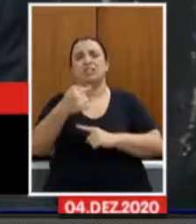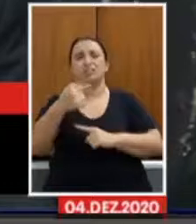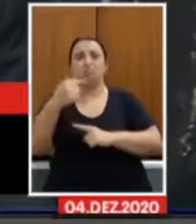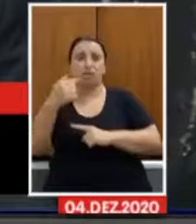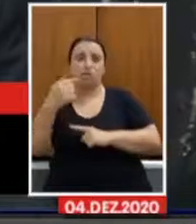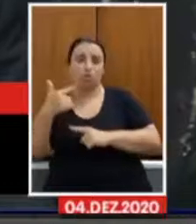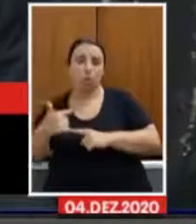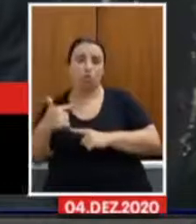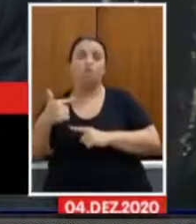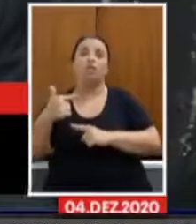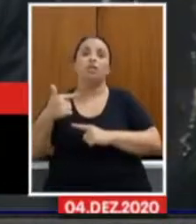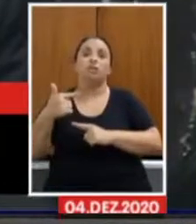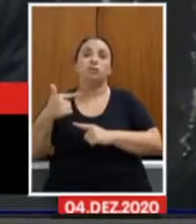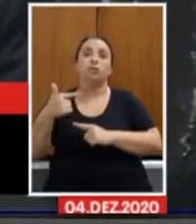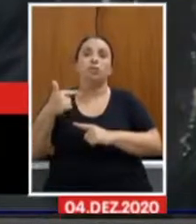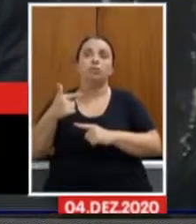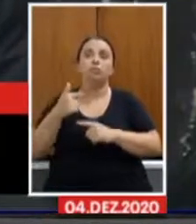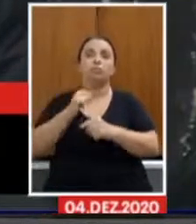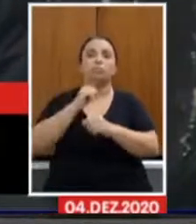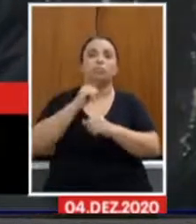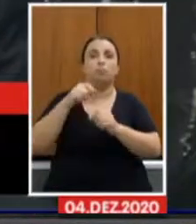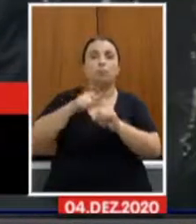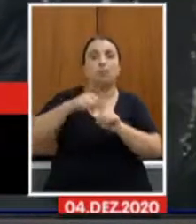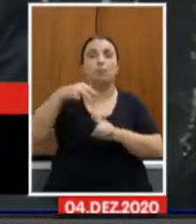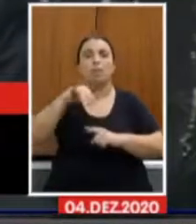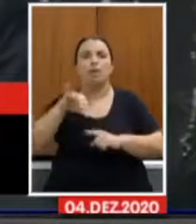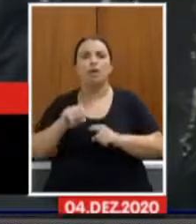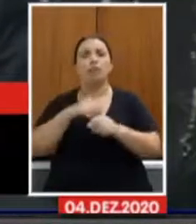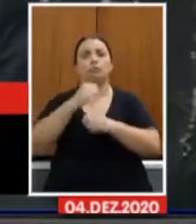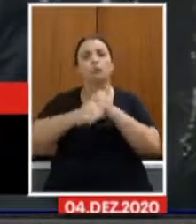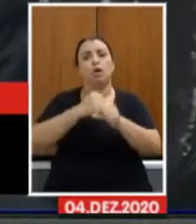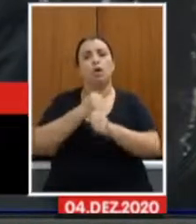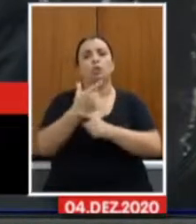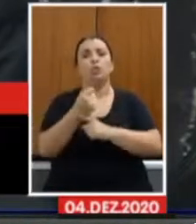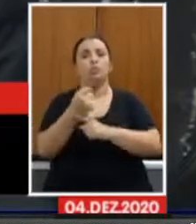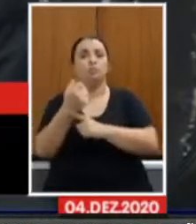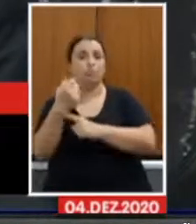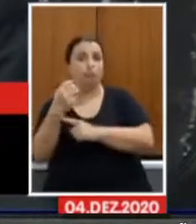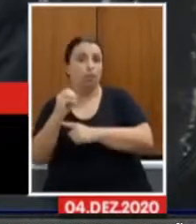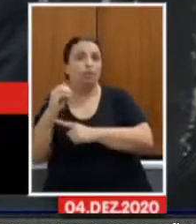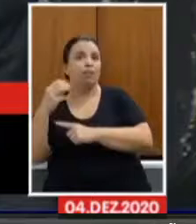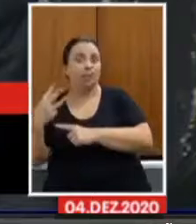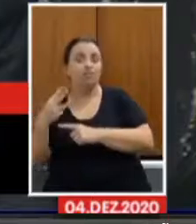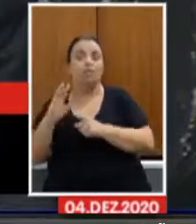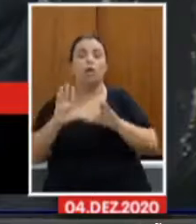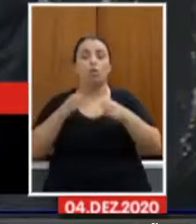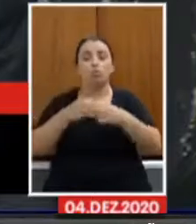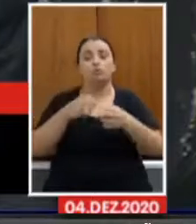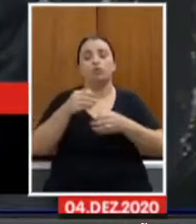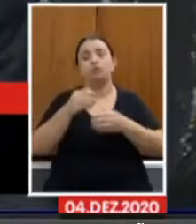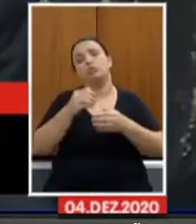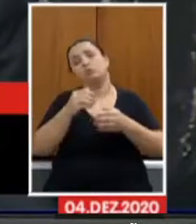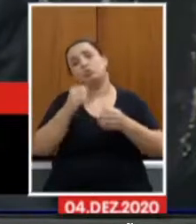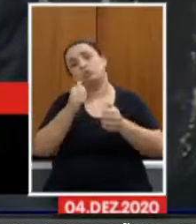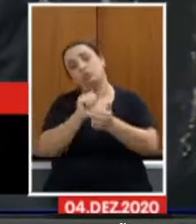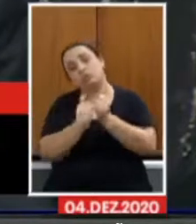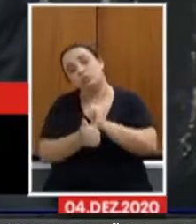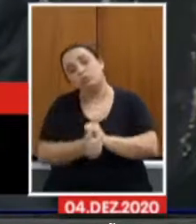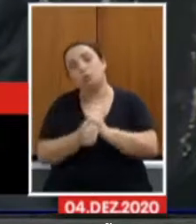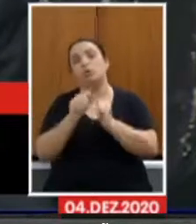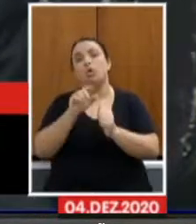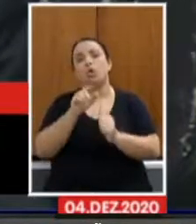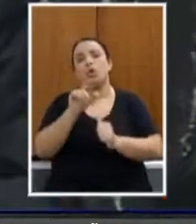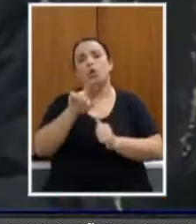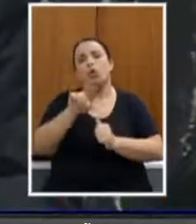2003, que dispõe sobre o Estatuto de Defesa do Torcedor. A Comissão de Esporte opina pela aprovação do projeto na forma do vencido em